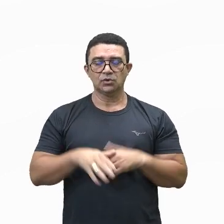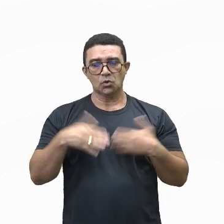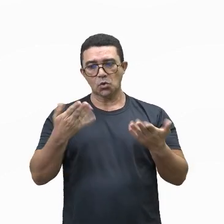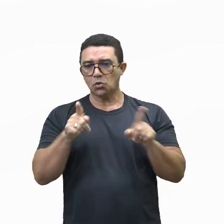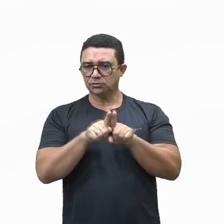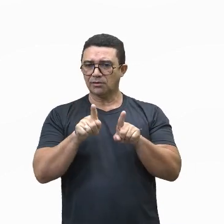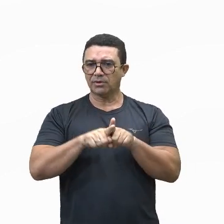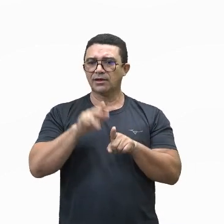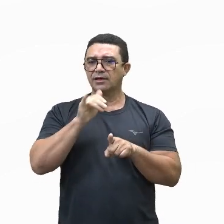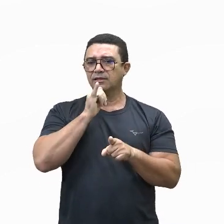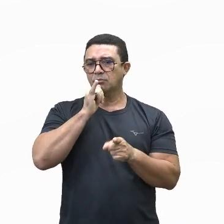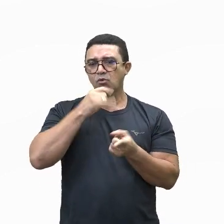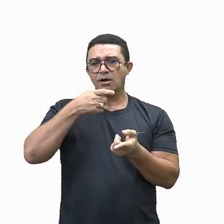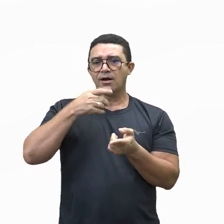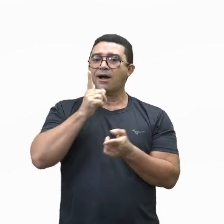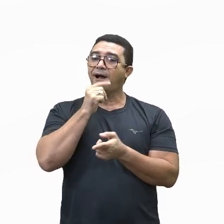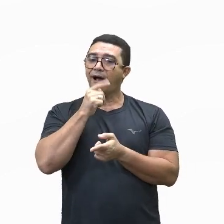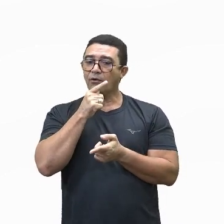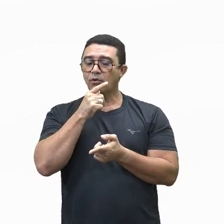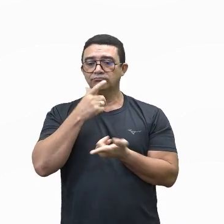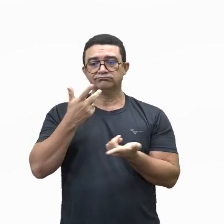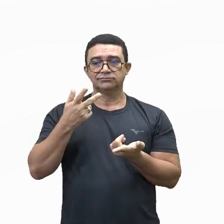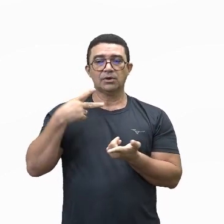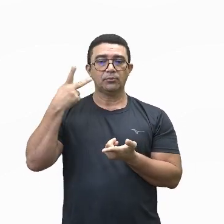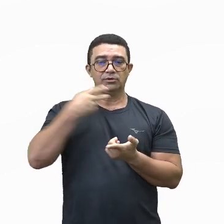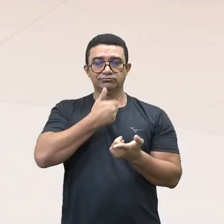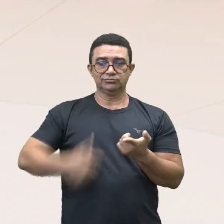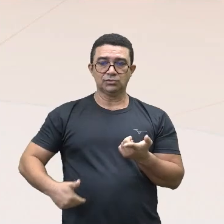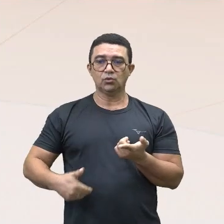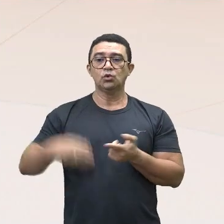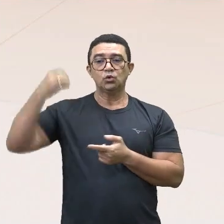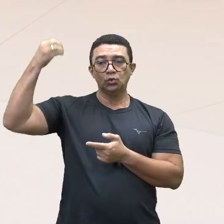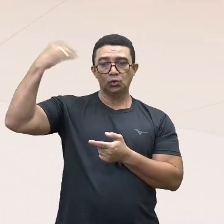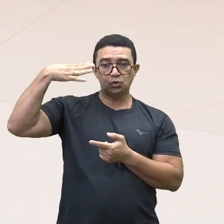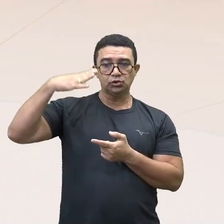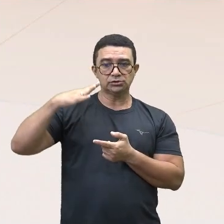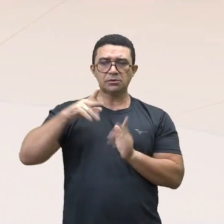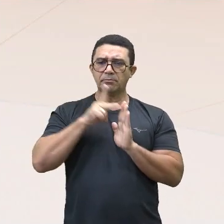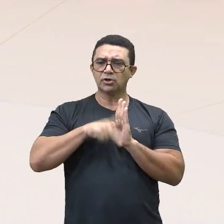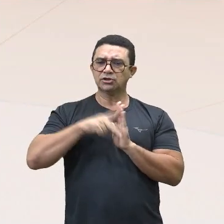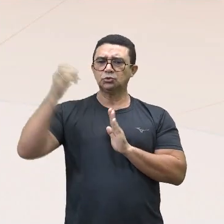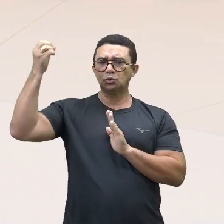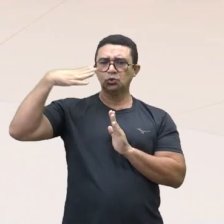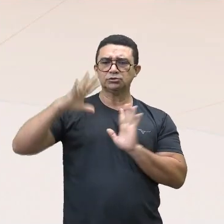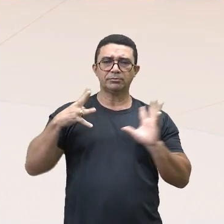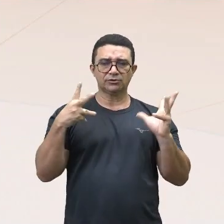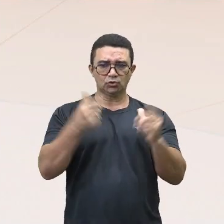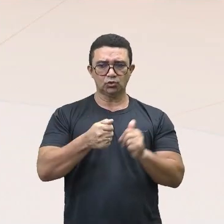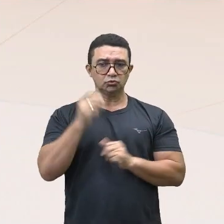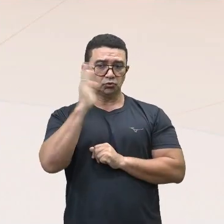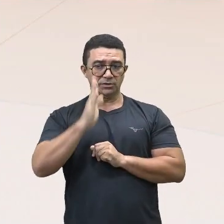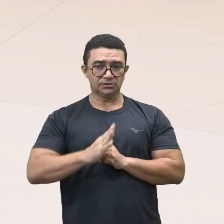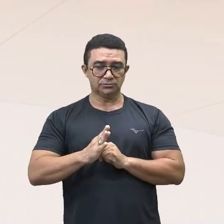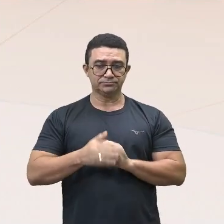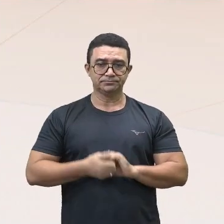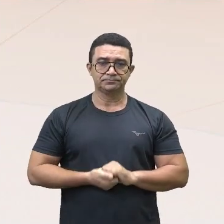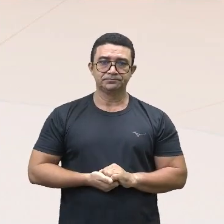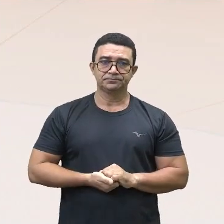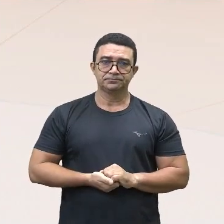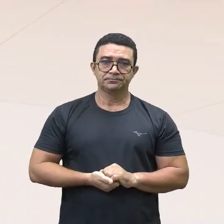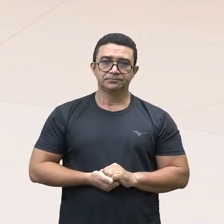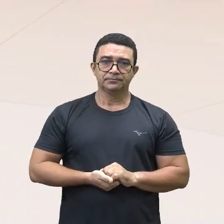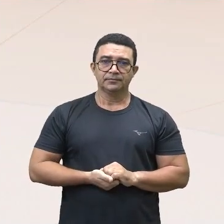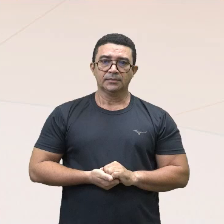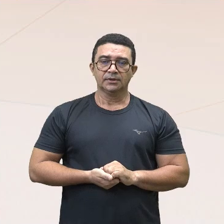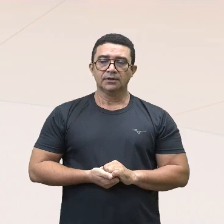o Luz para Todos no Brasil. É uma política nesse campo aí das chamadas políticas redistributivas, certo?